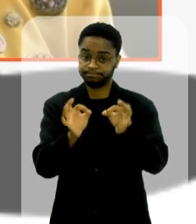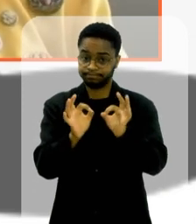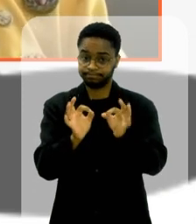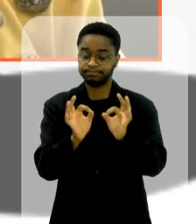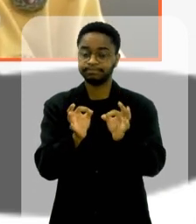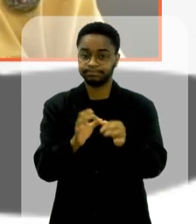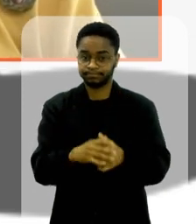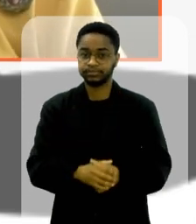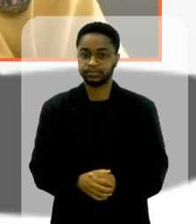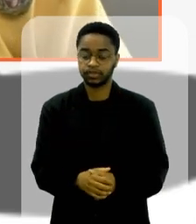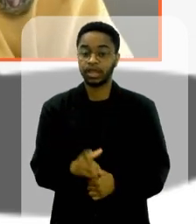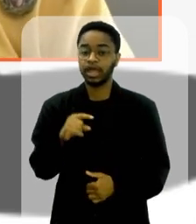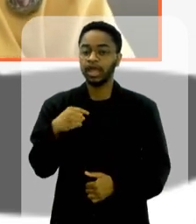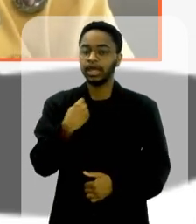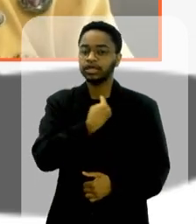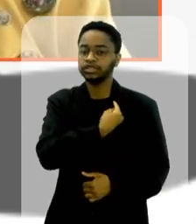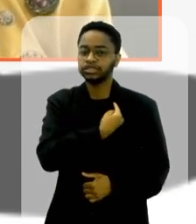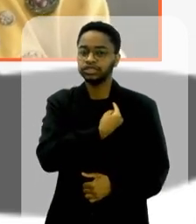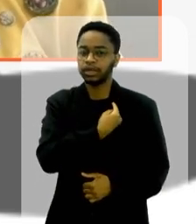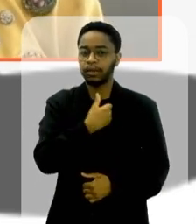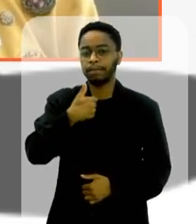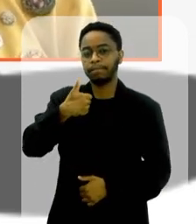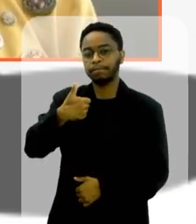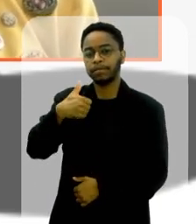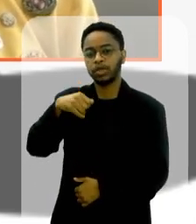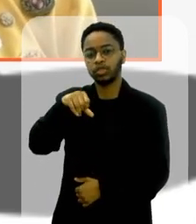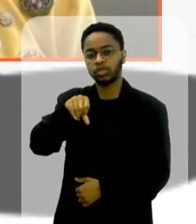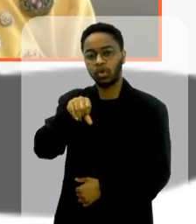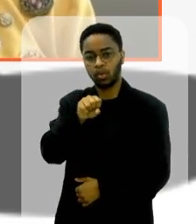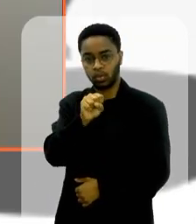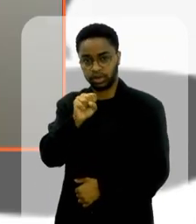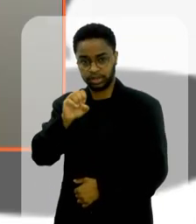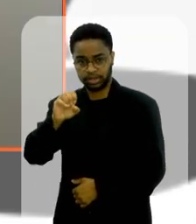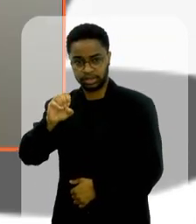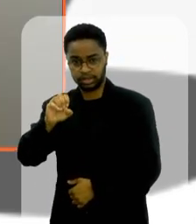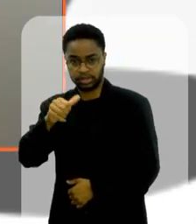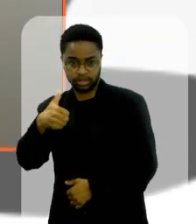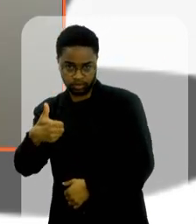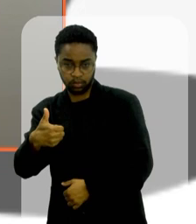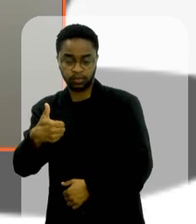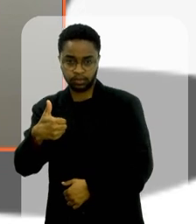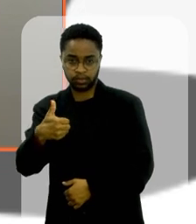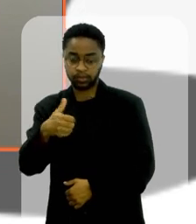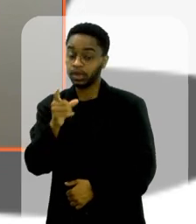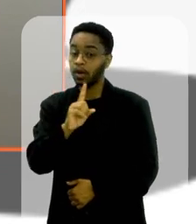Pois é, a gente em 1981,